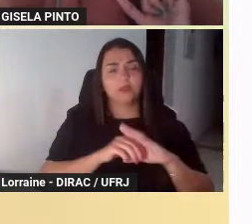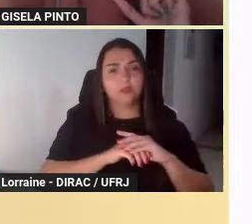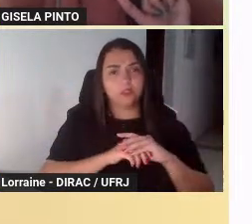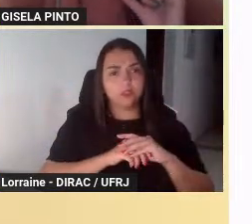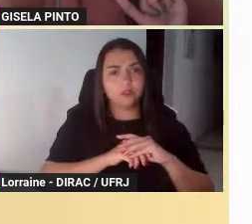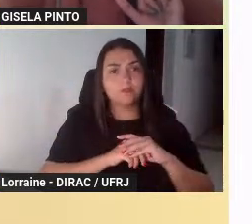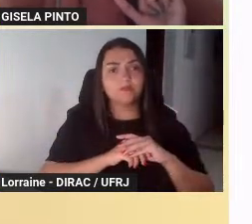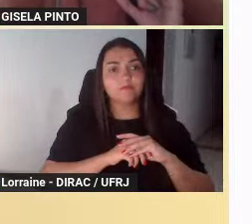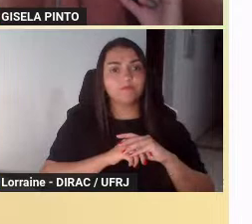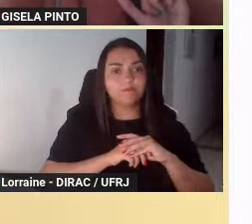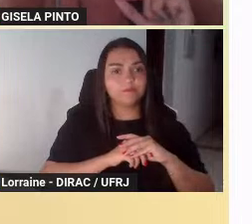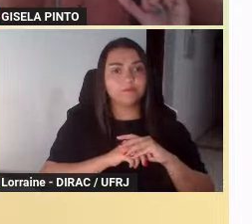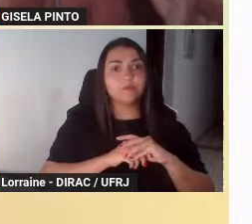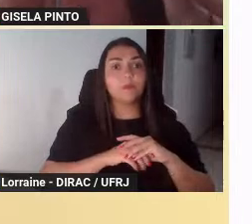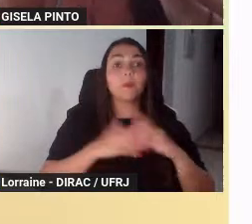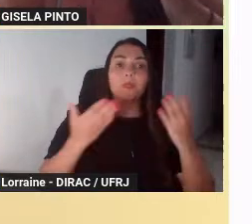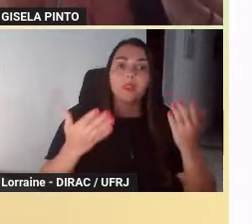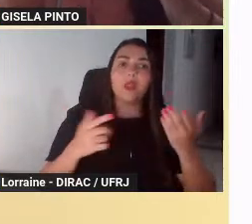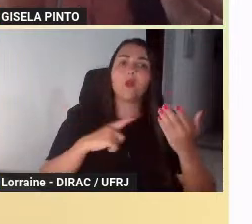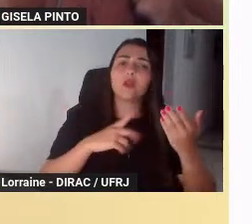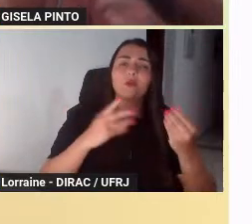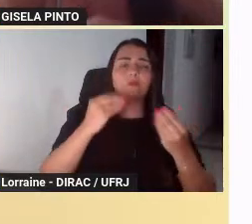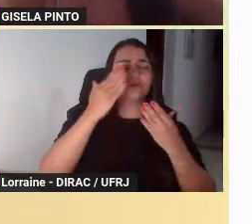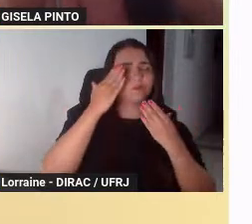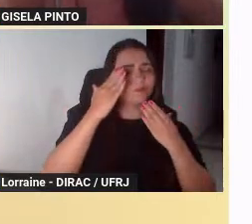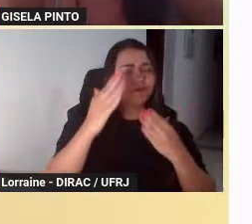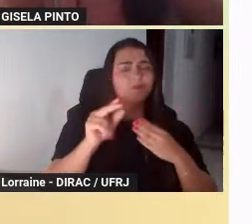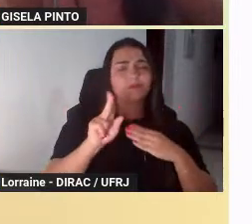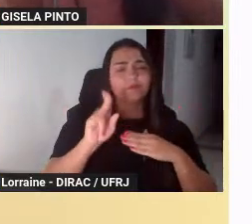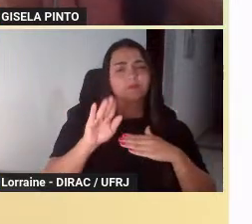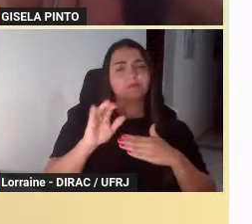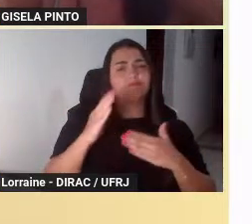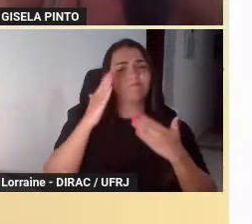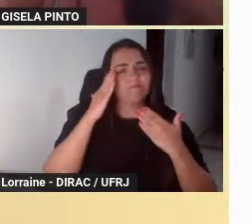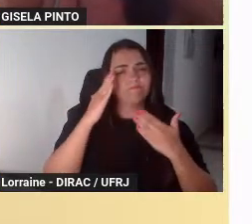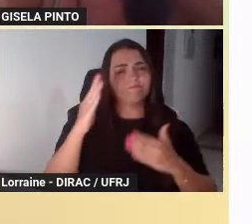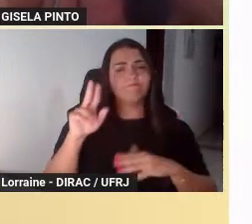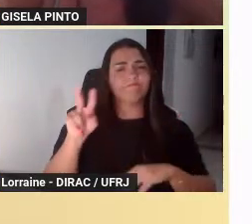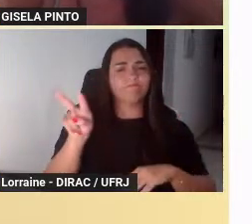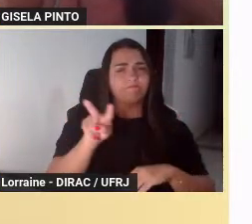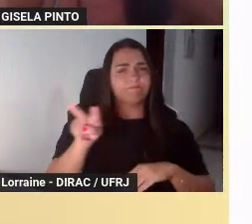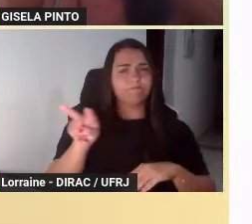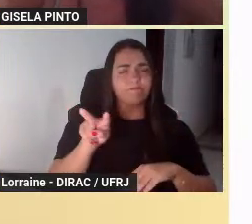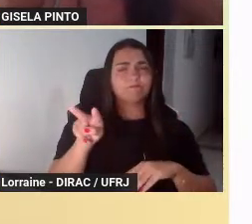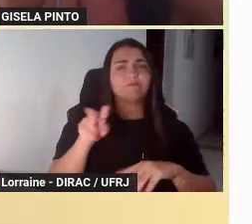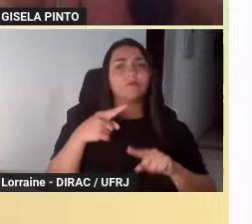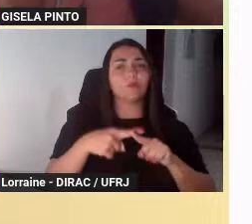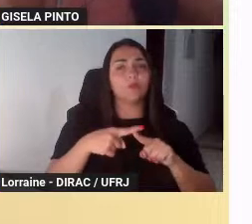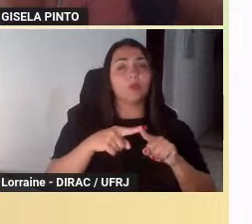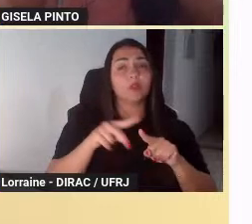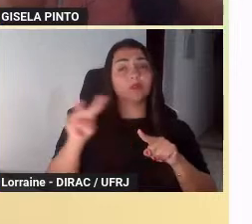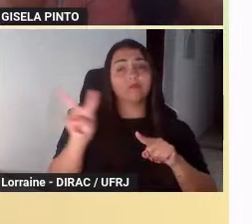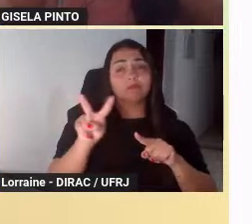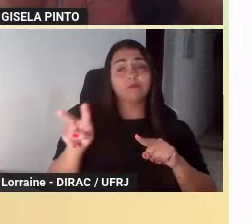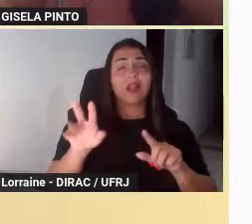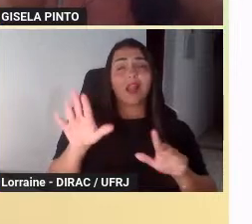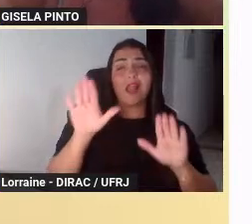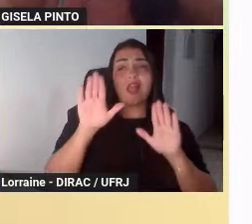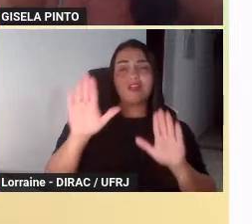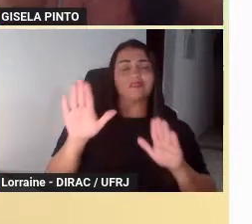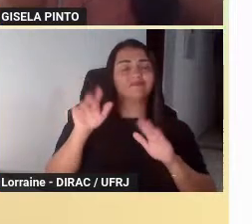Então, eu tenho muito a agradecer aos meus pais, hoje em dia, por eles terem sido quem eles